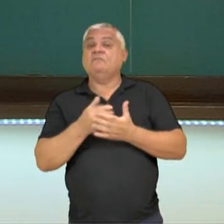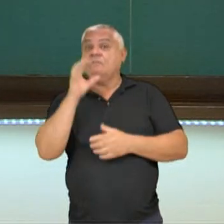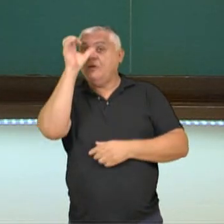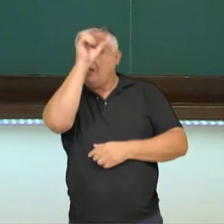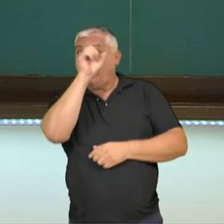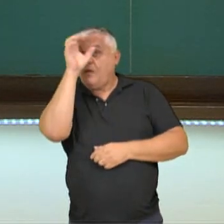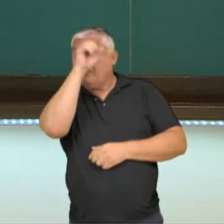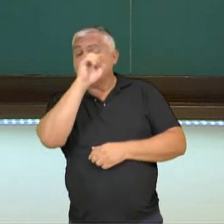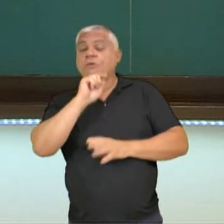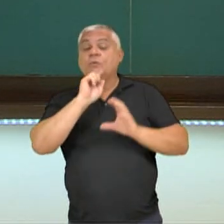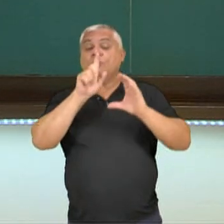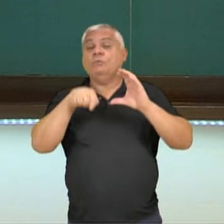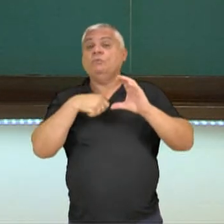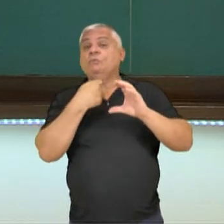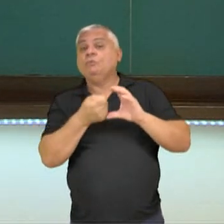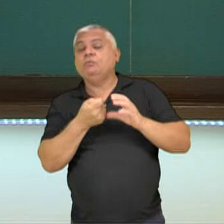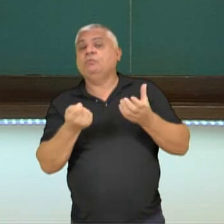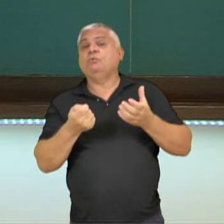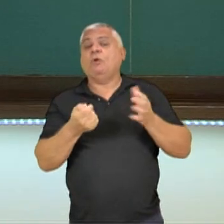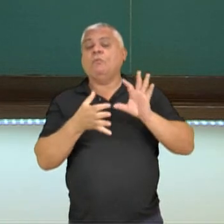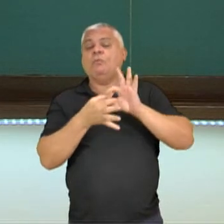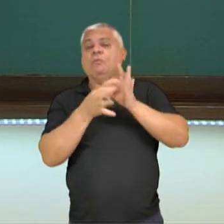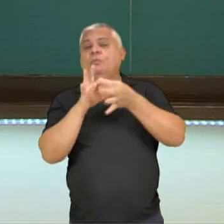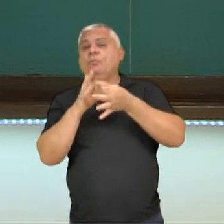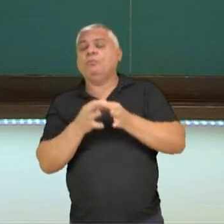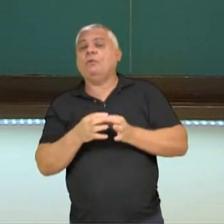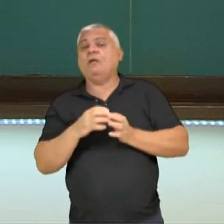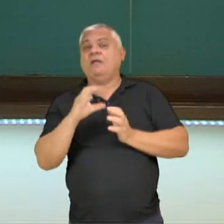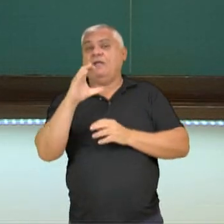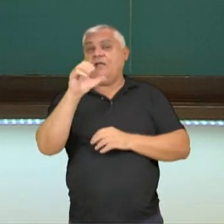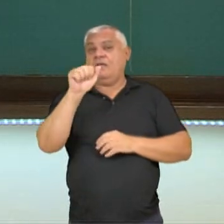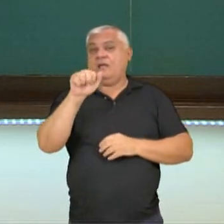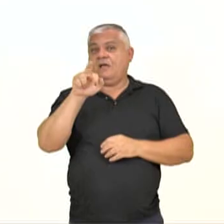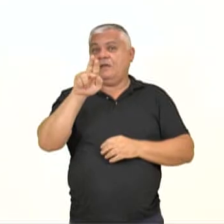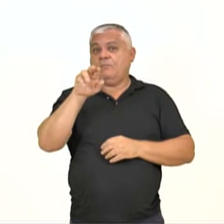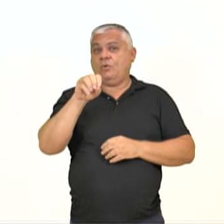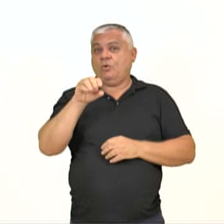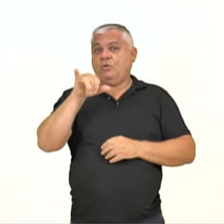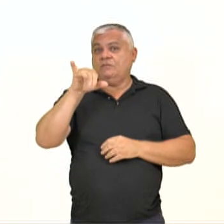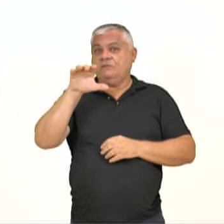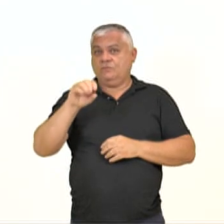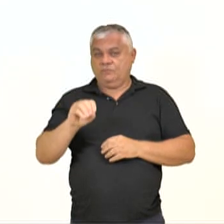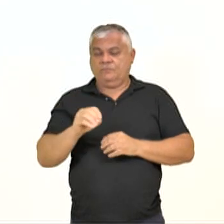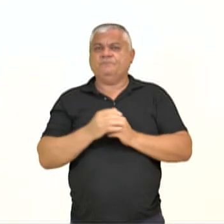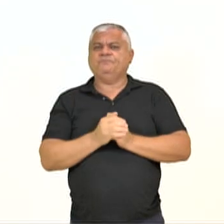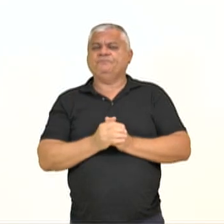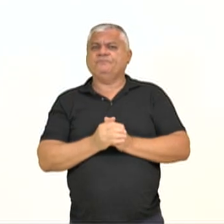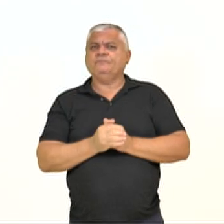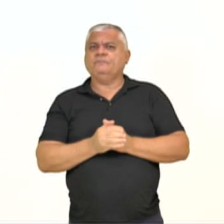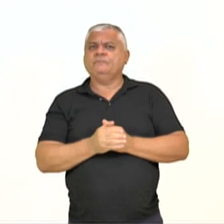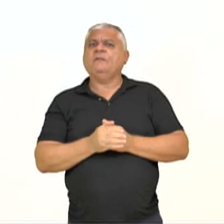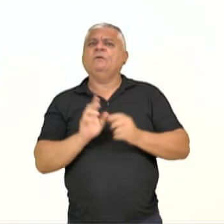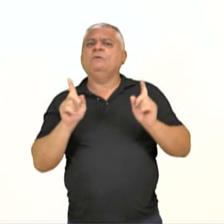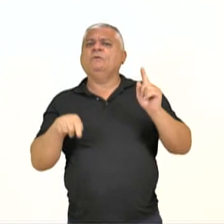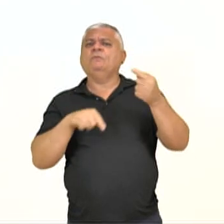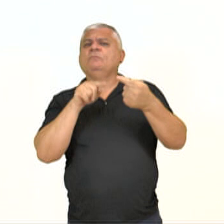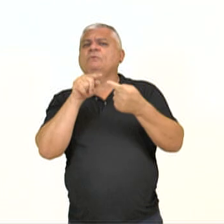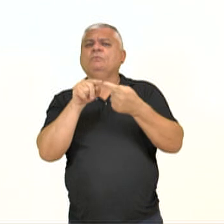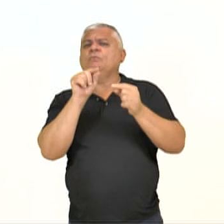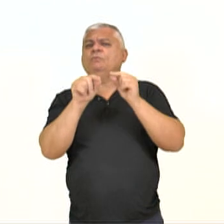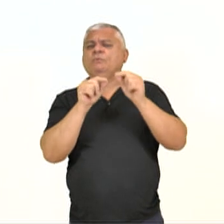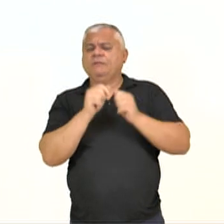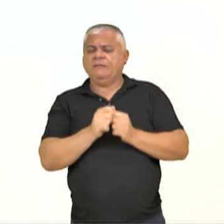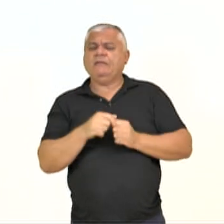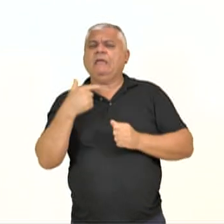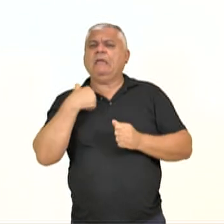estudar a classificação das cadeias carbônicas. Os objetivos desta aula são compreender